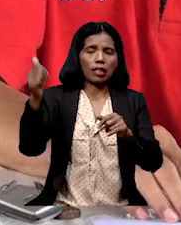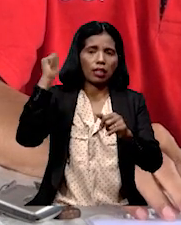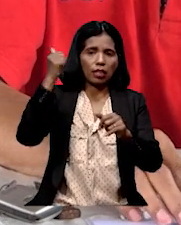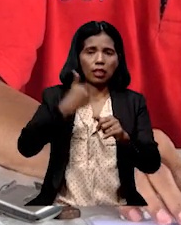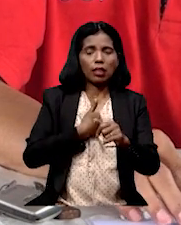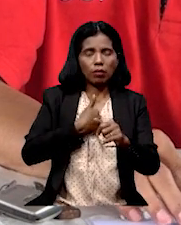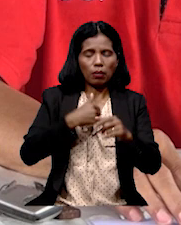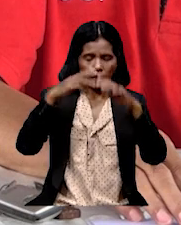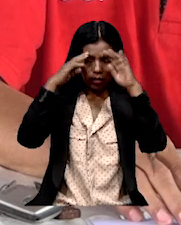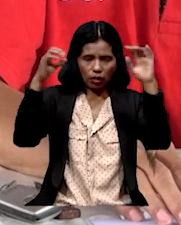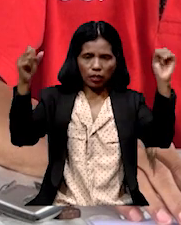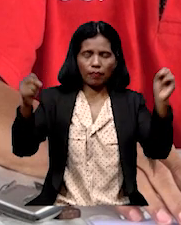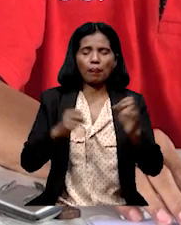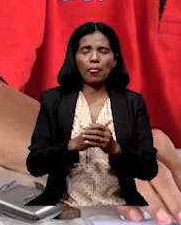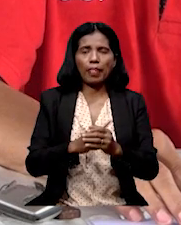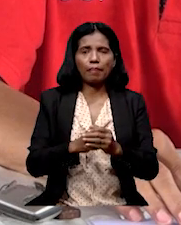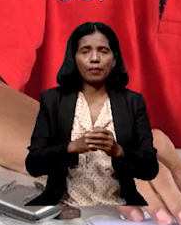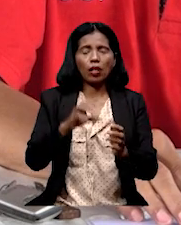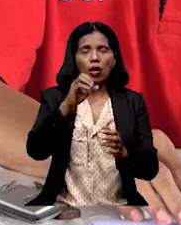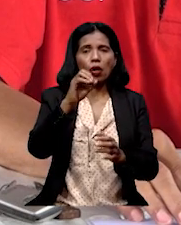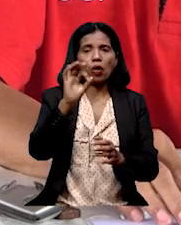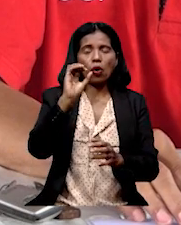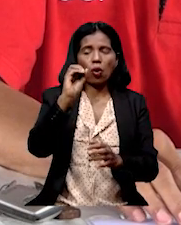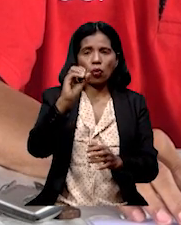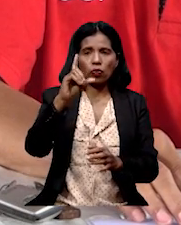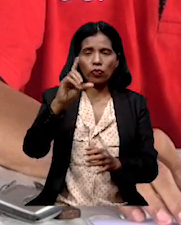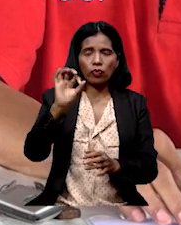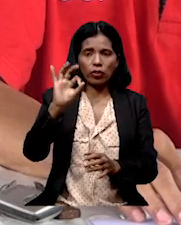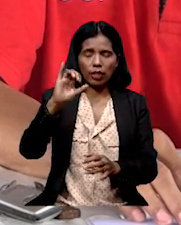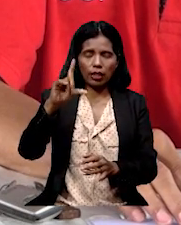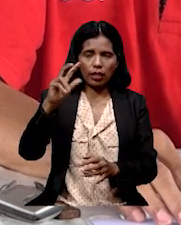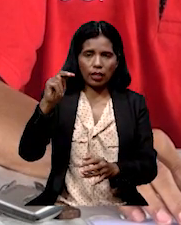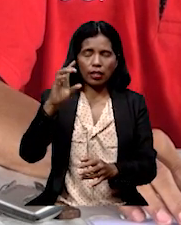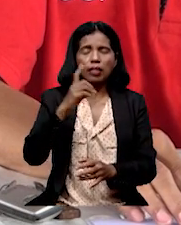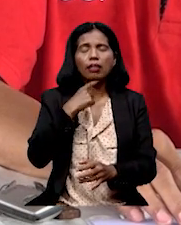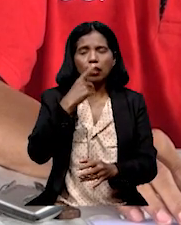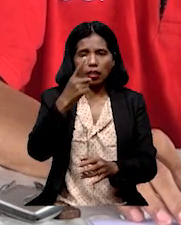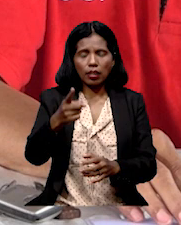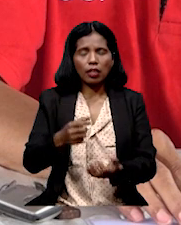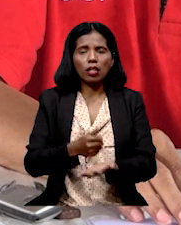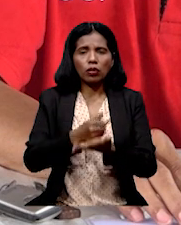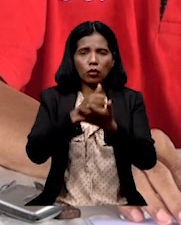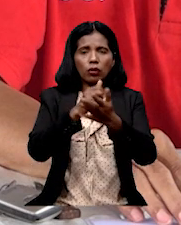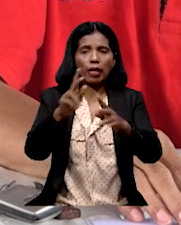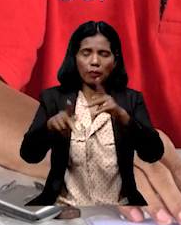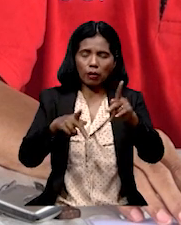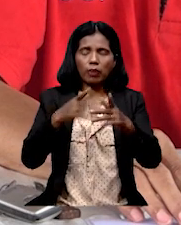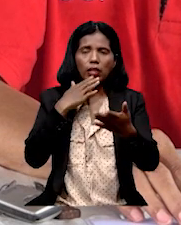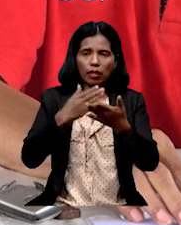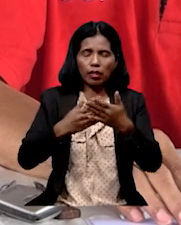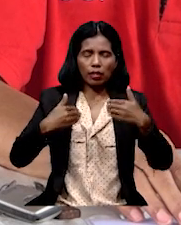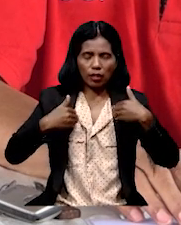republika. Ofelin apoia kandidatura IDNB ia credibilidade no integridade dia no